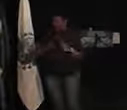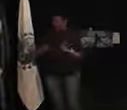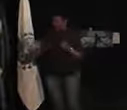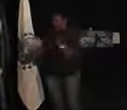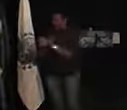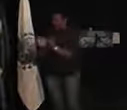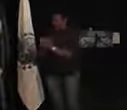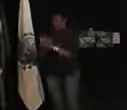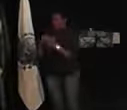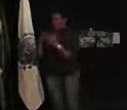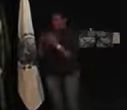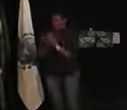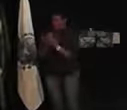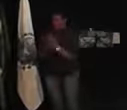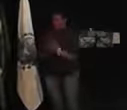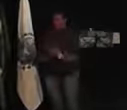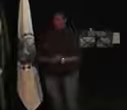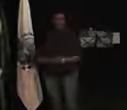grupo.